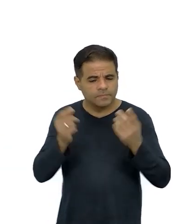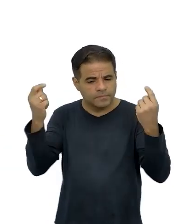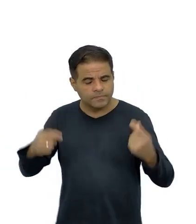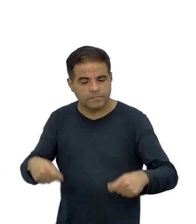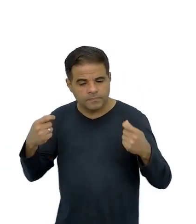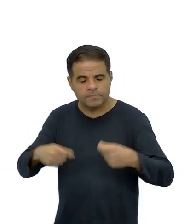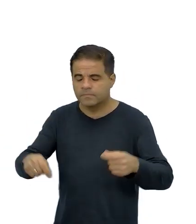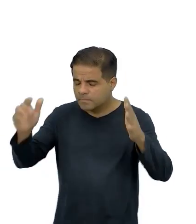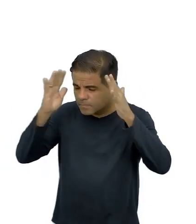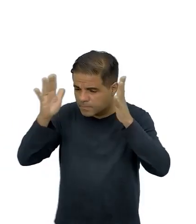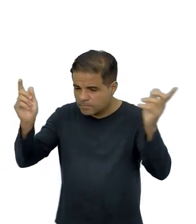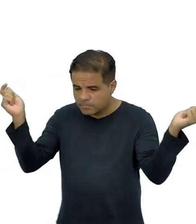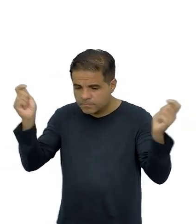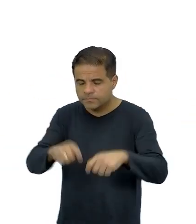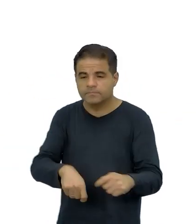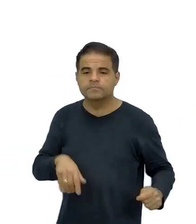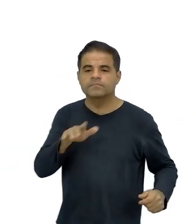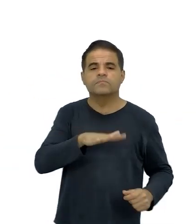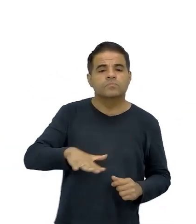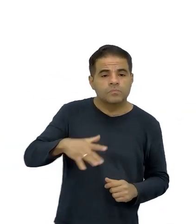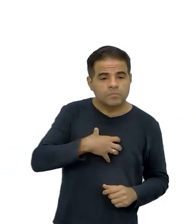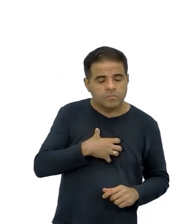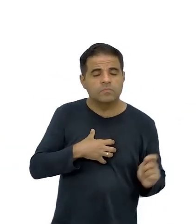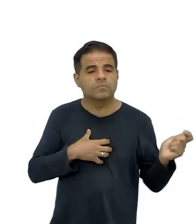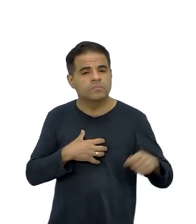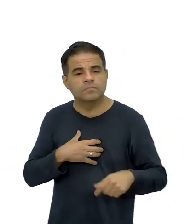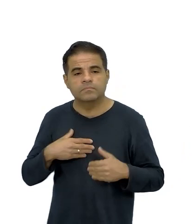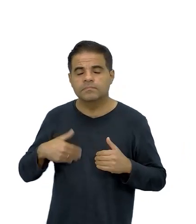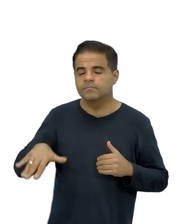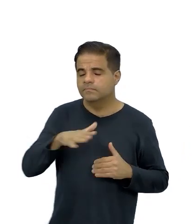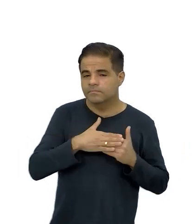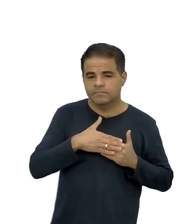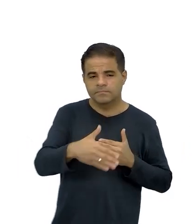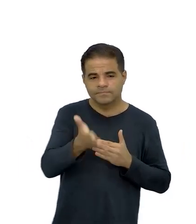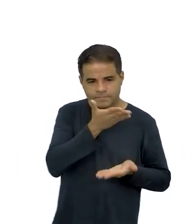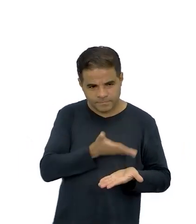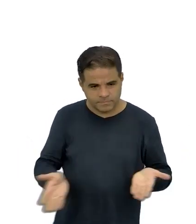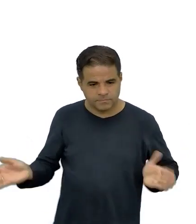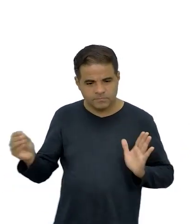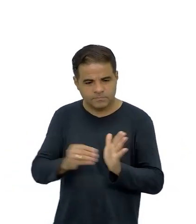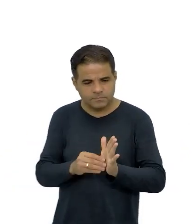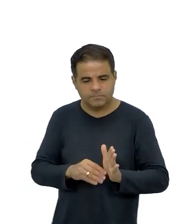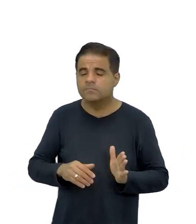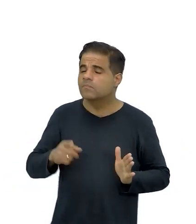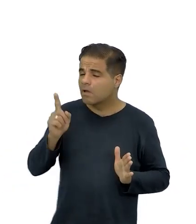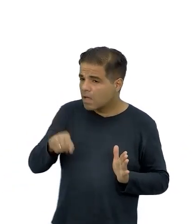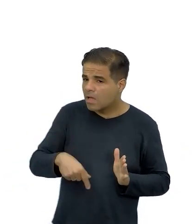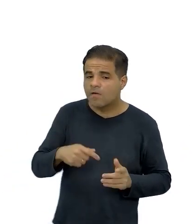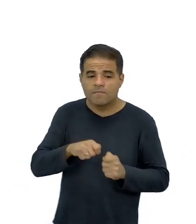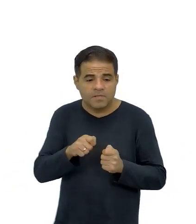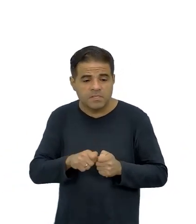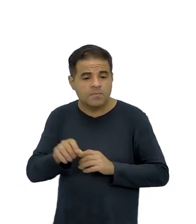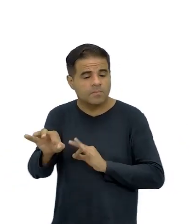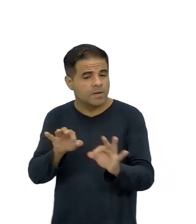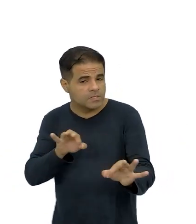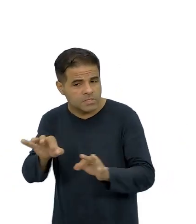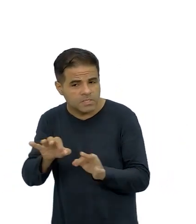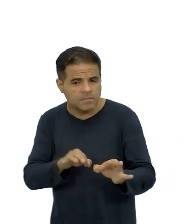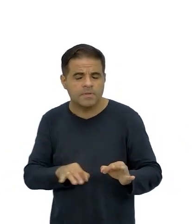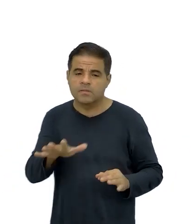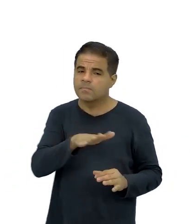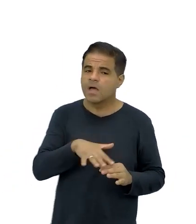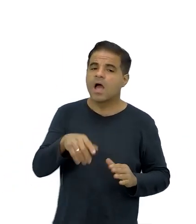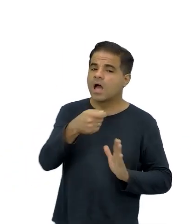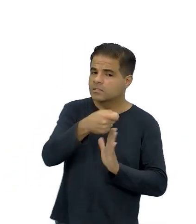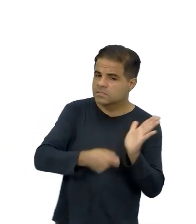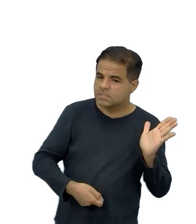precisamos pensar nas condições didáticas para que façam essa reescrita, tais como fazer o planejamento da parte que